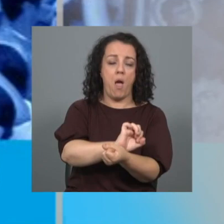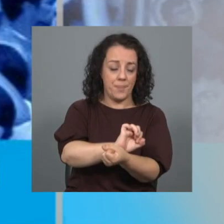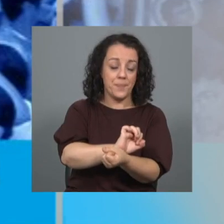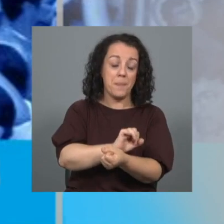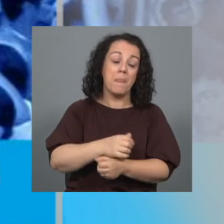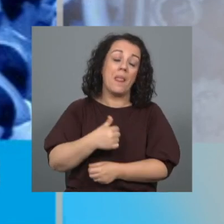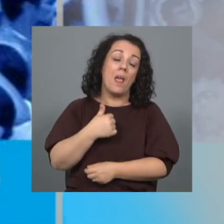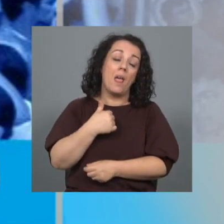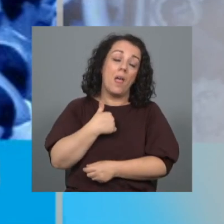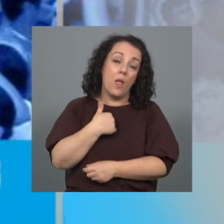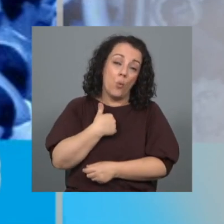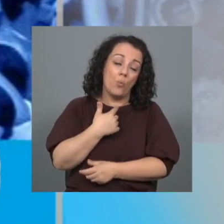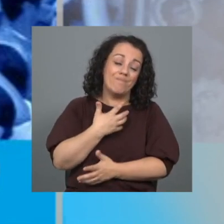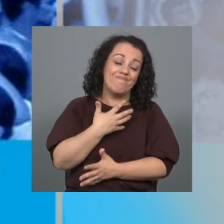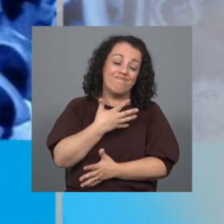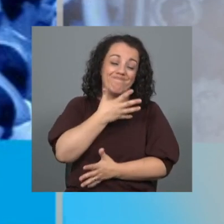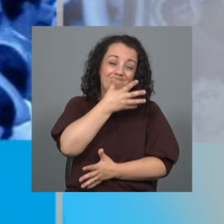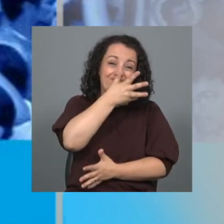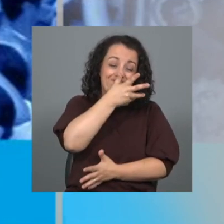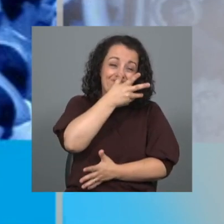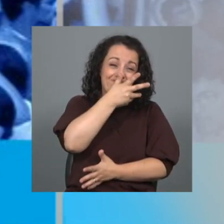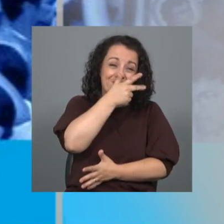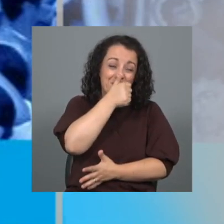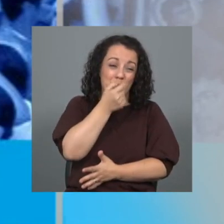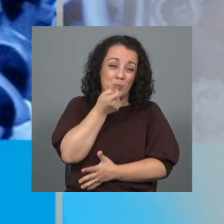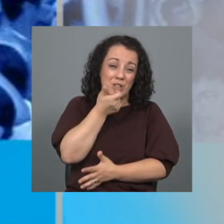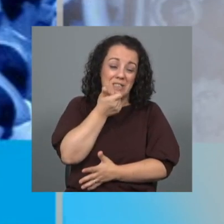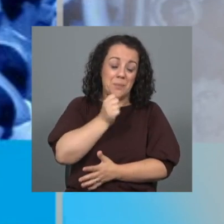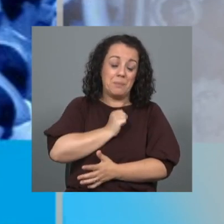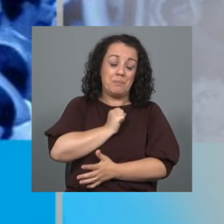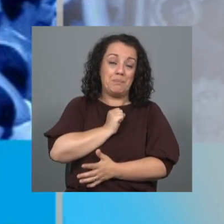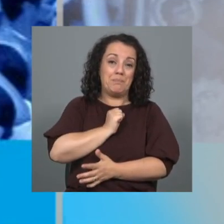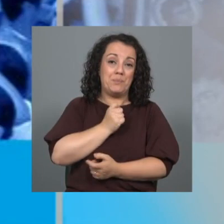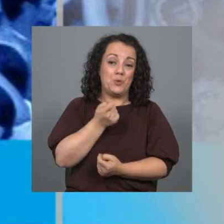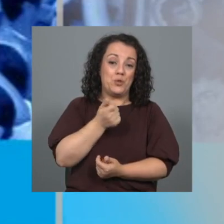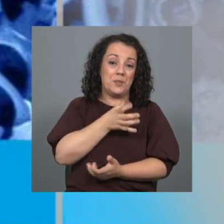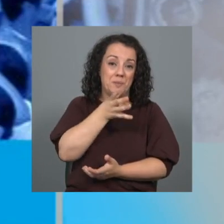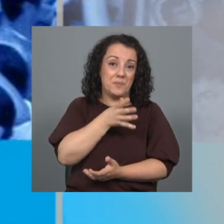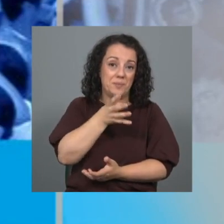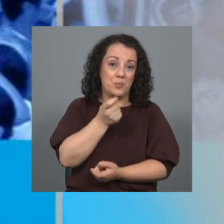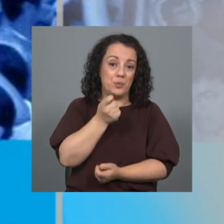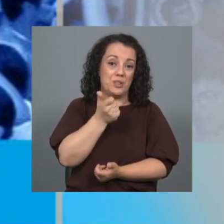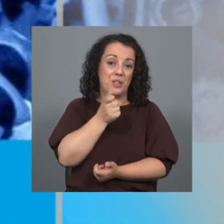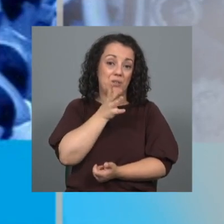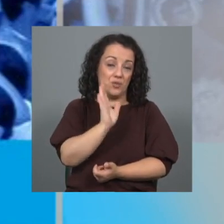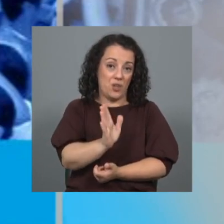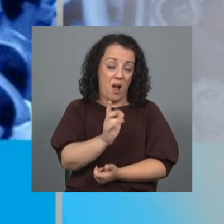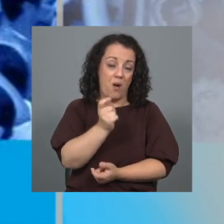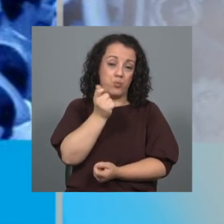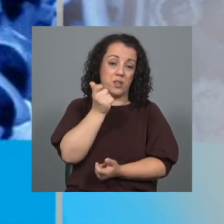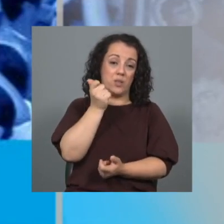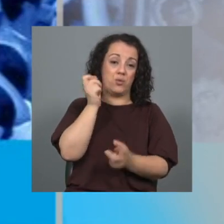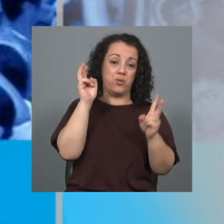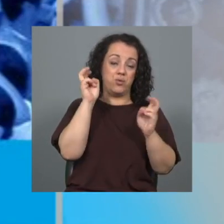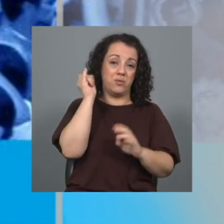lamento um bocadinho, se calhar estou a ter uma leitura demasiado cínica, como já disse, mas acho